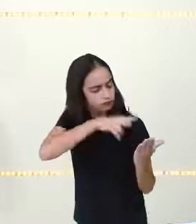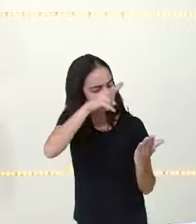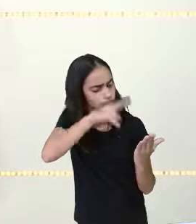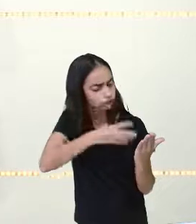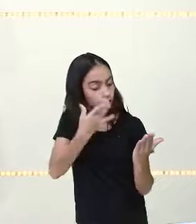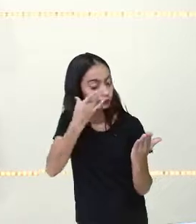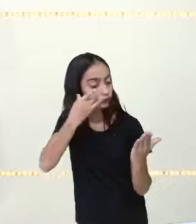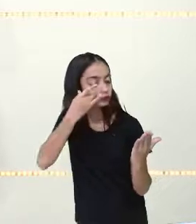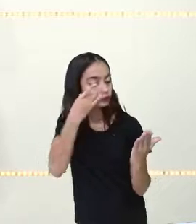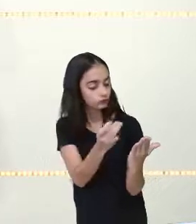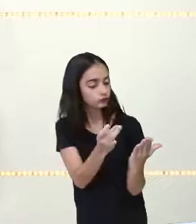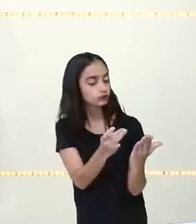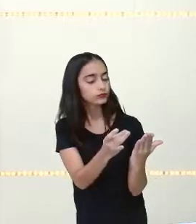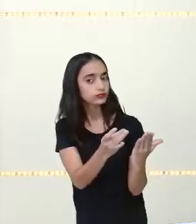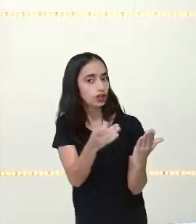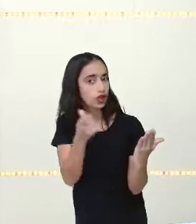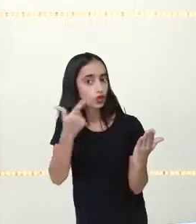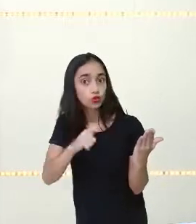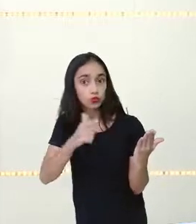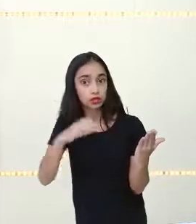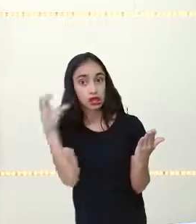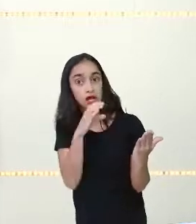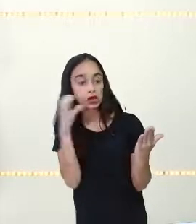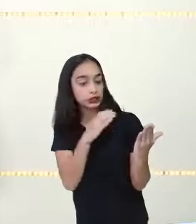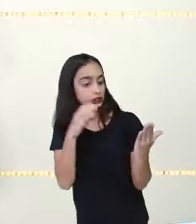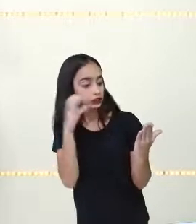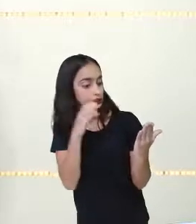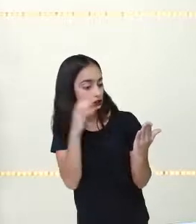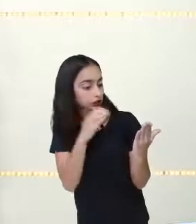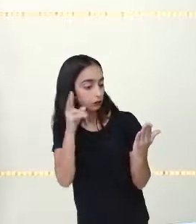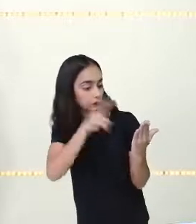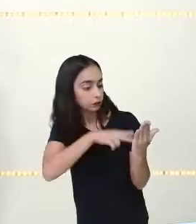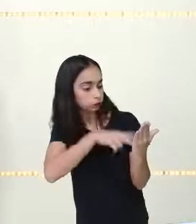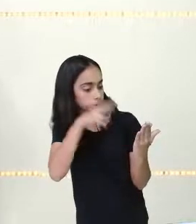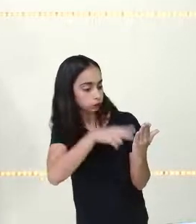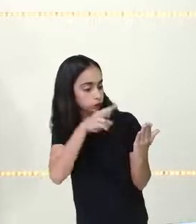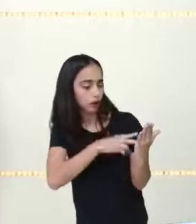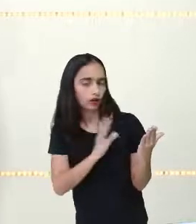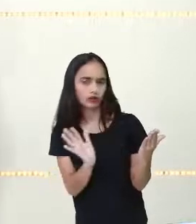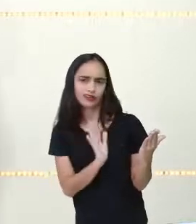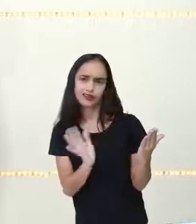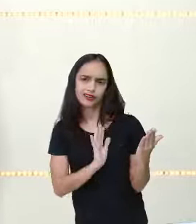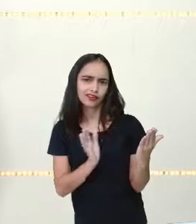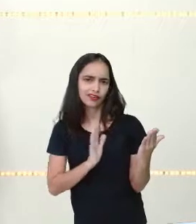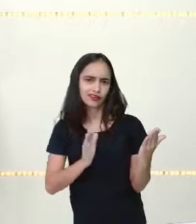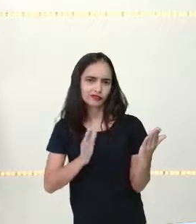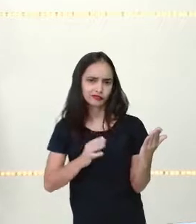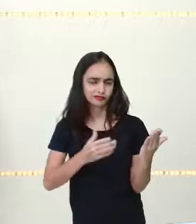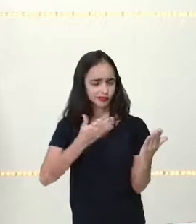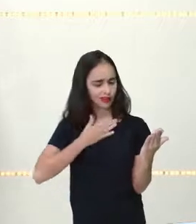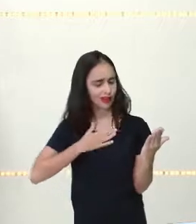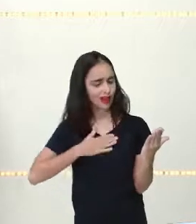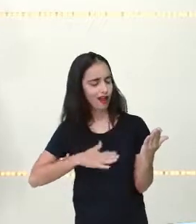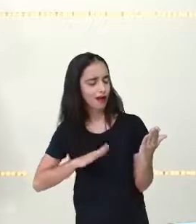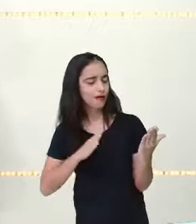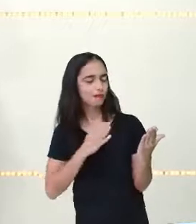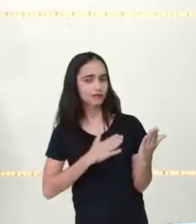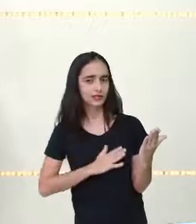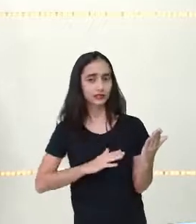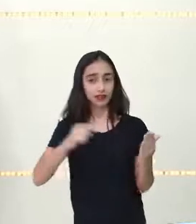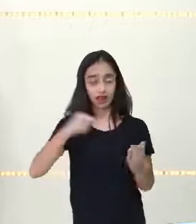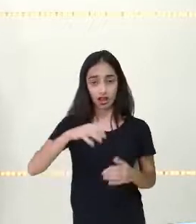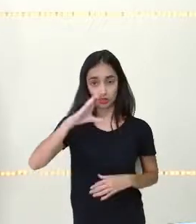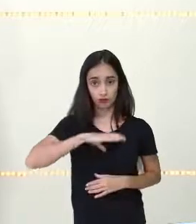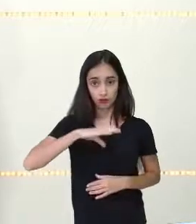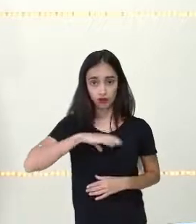atentamente Não tenha pressa no caso da gente que língua portuguesa vocês vão perceber que tem